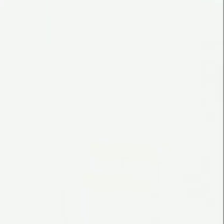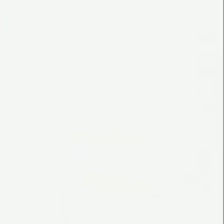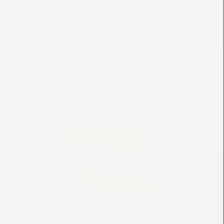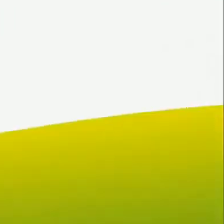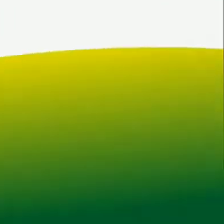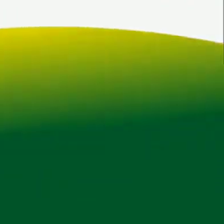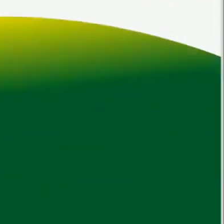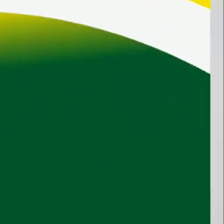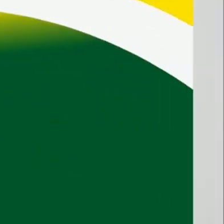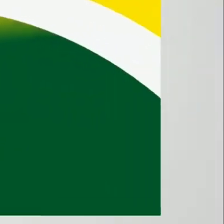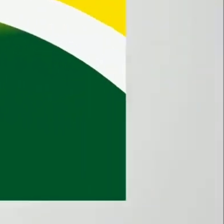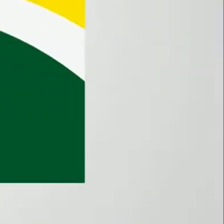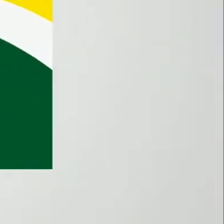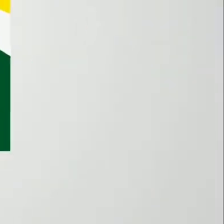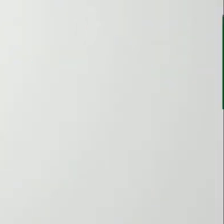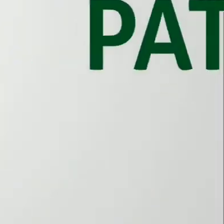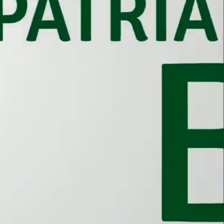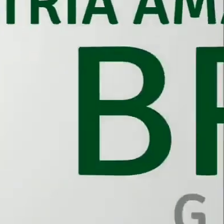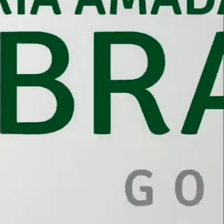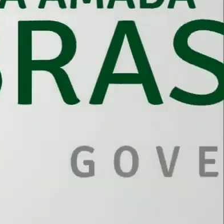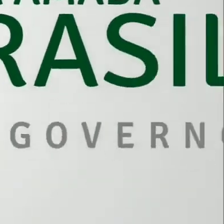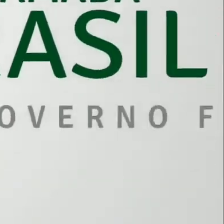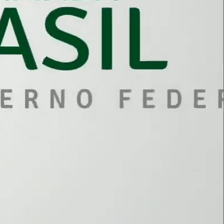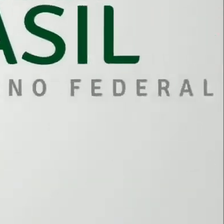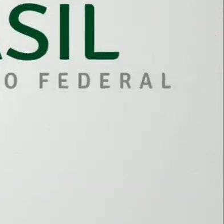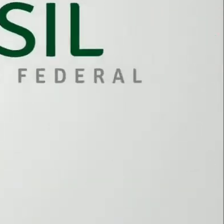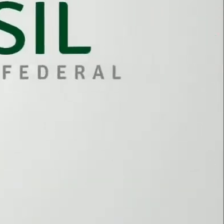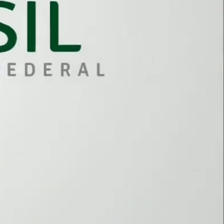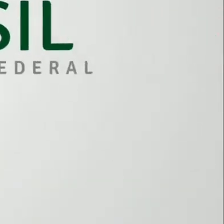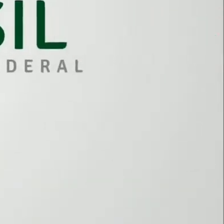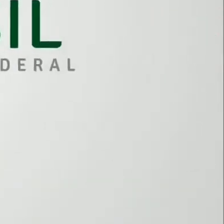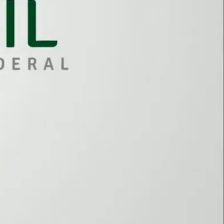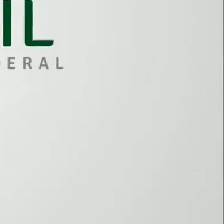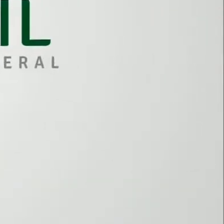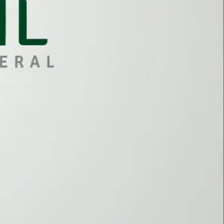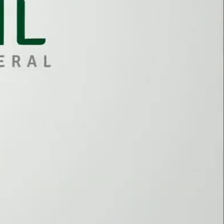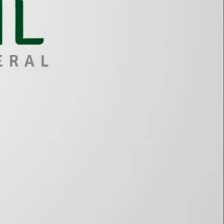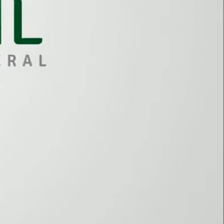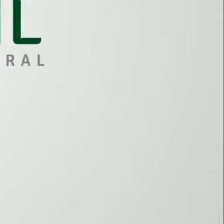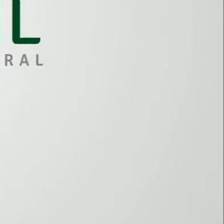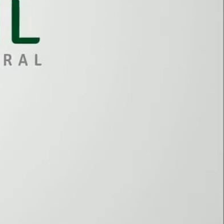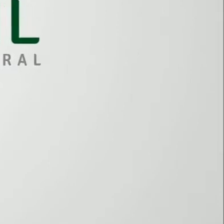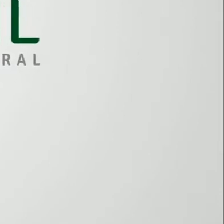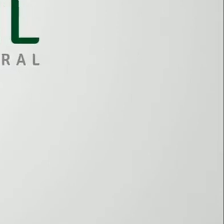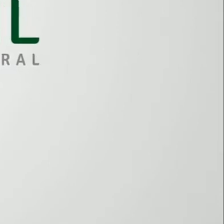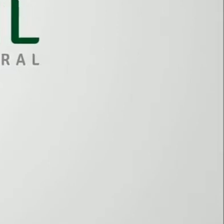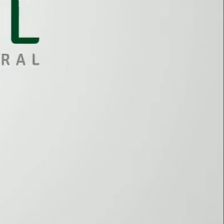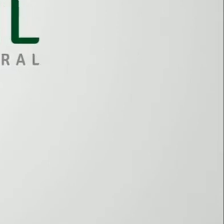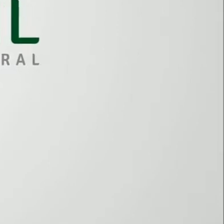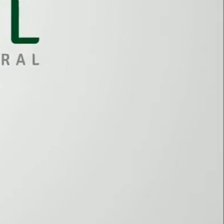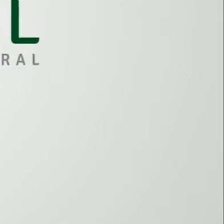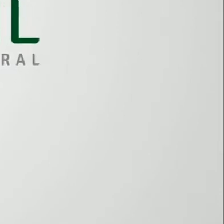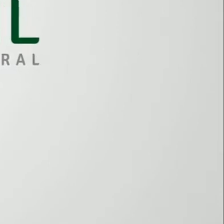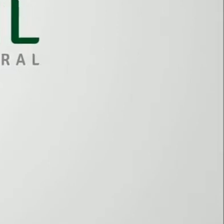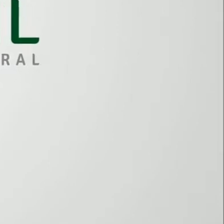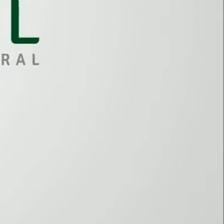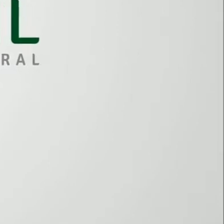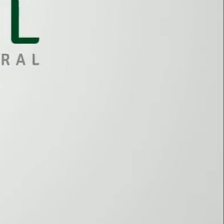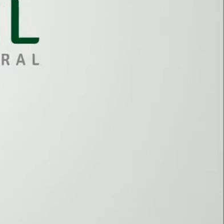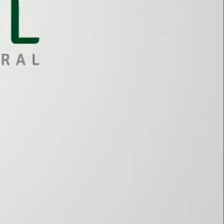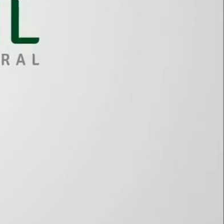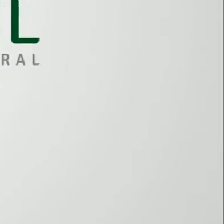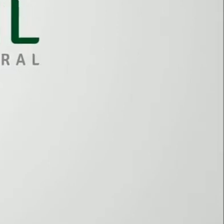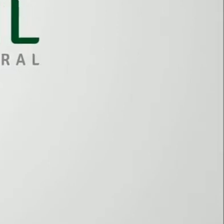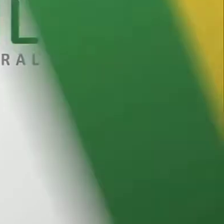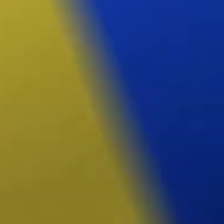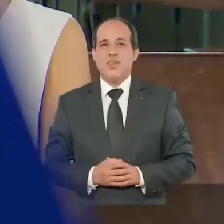a forma se neste momento a rede nacional de rádio e televisão para o pronunciamento do Presidente da República